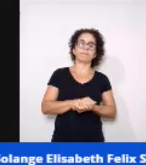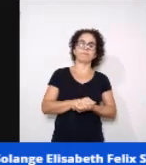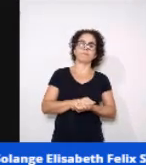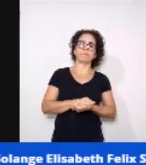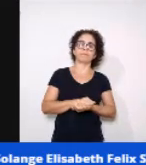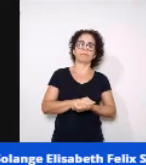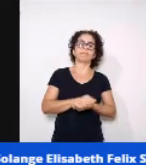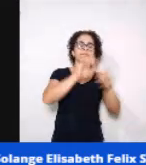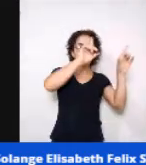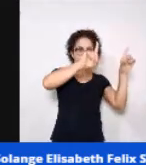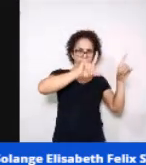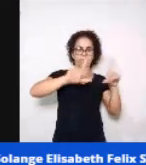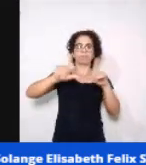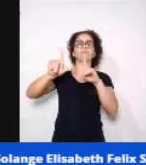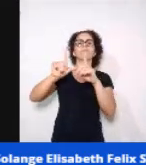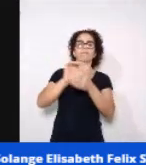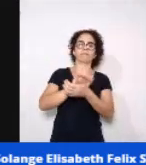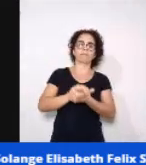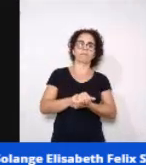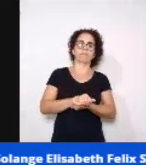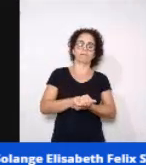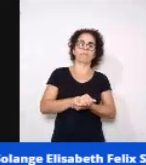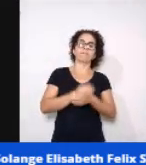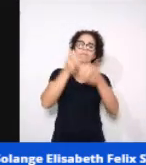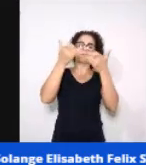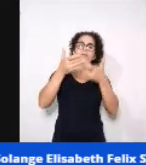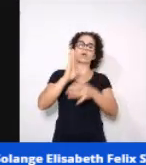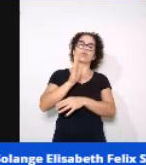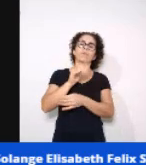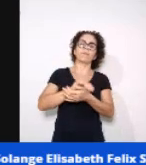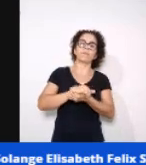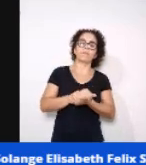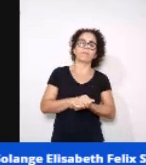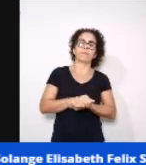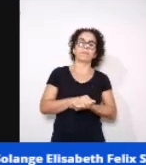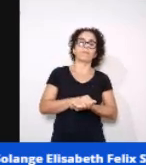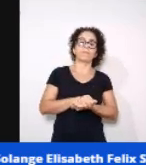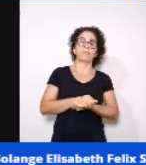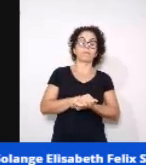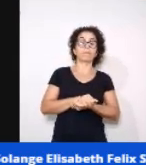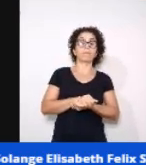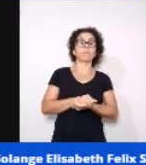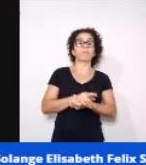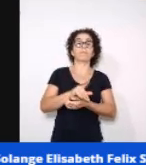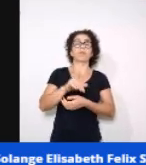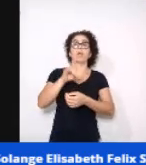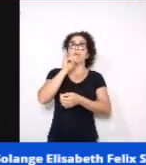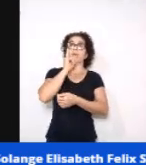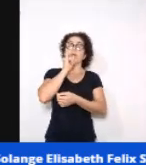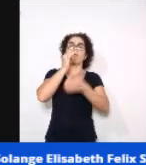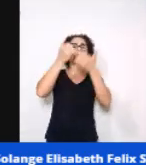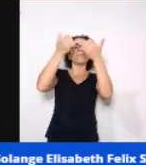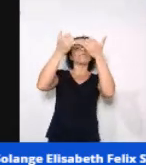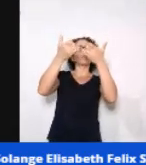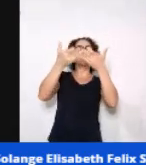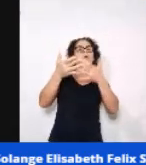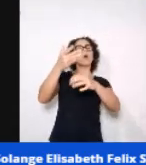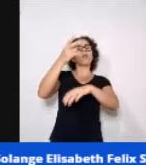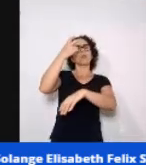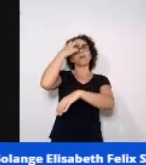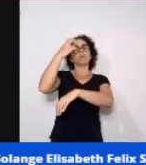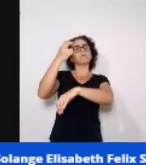Pode passar também, que a gente já conversou. Um ponto é quando a gente fala também sobre inteligência emocional, as